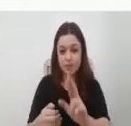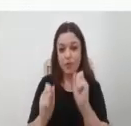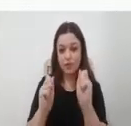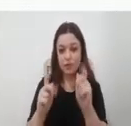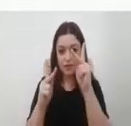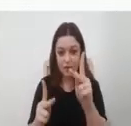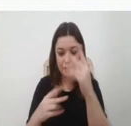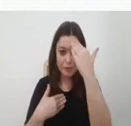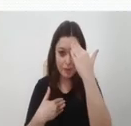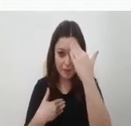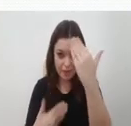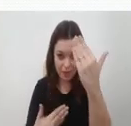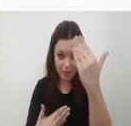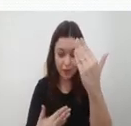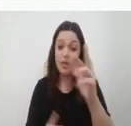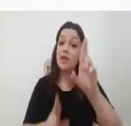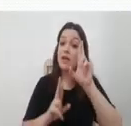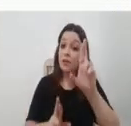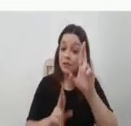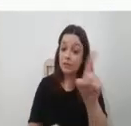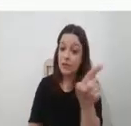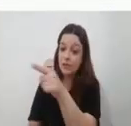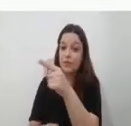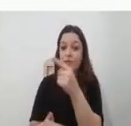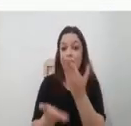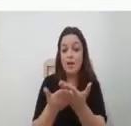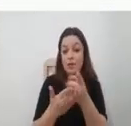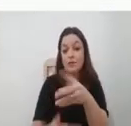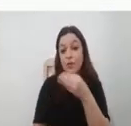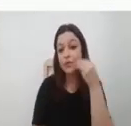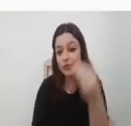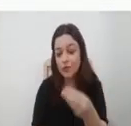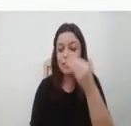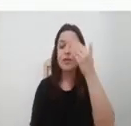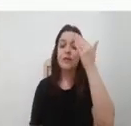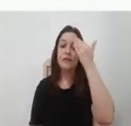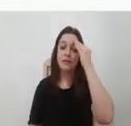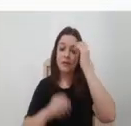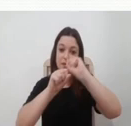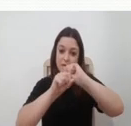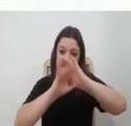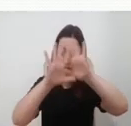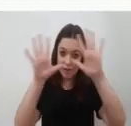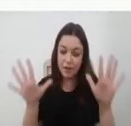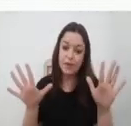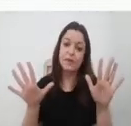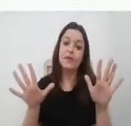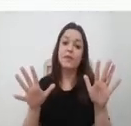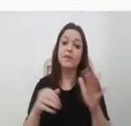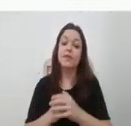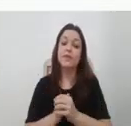e-mail perguntando, que eu respondo. Então, pessoal, espero que essa aula tenha sido